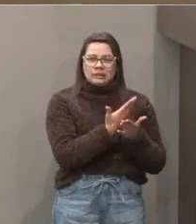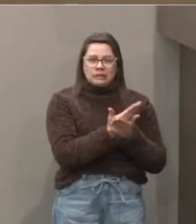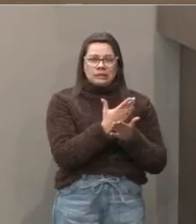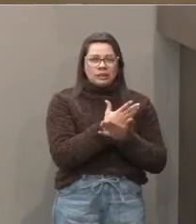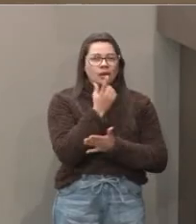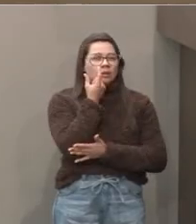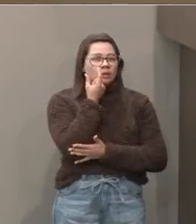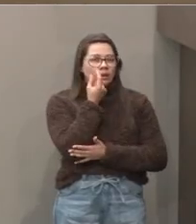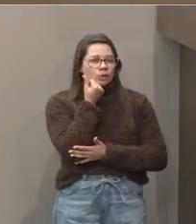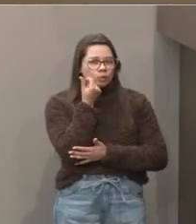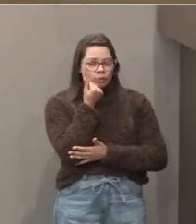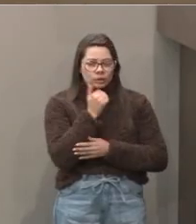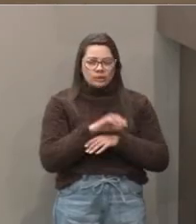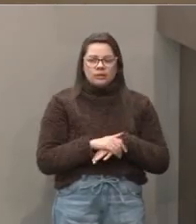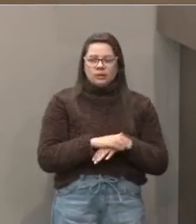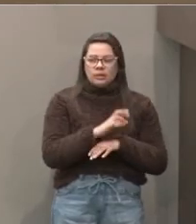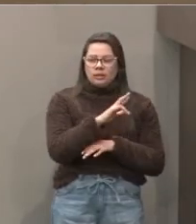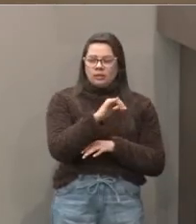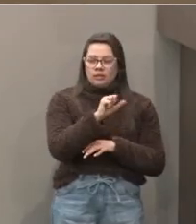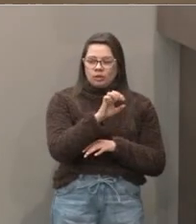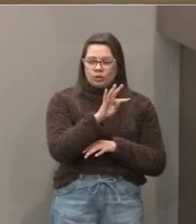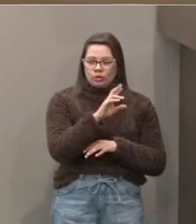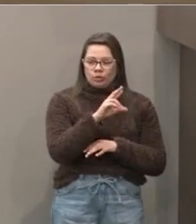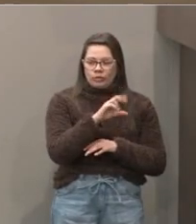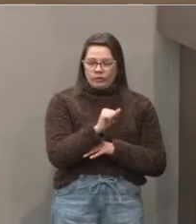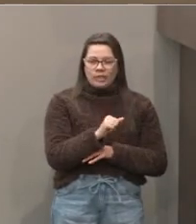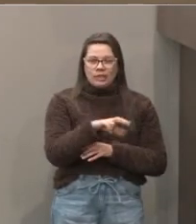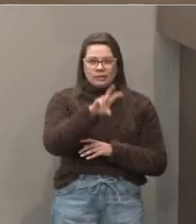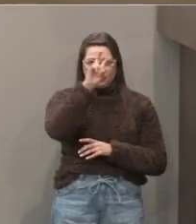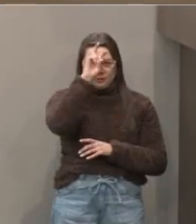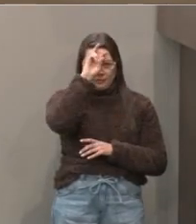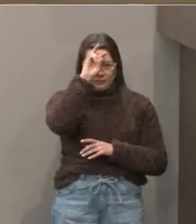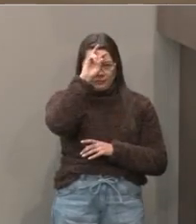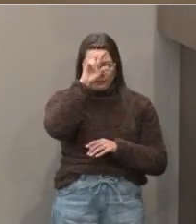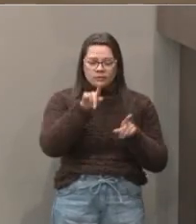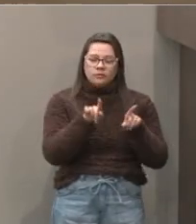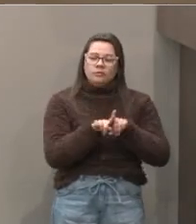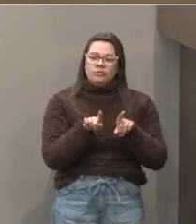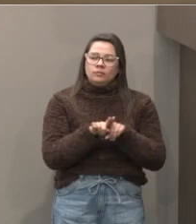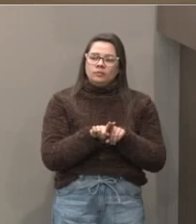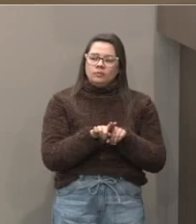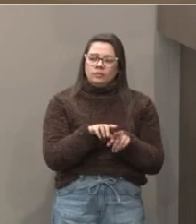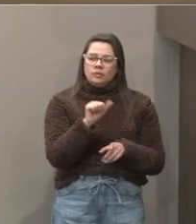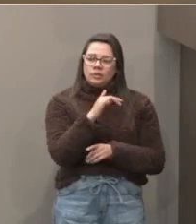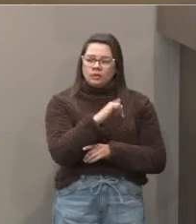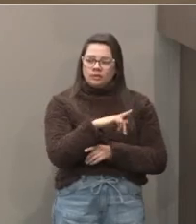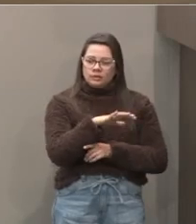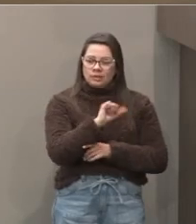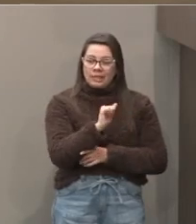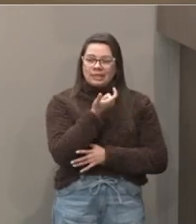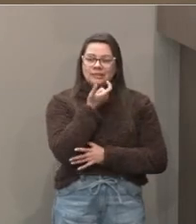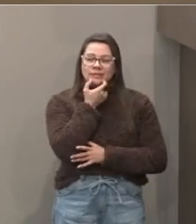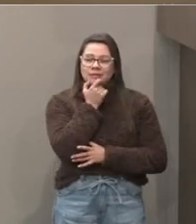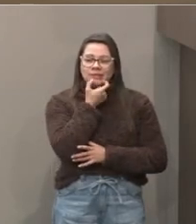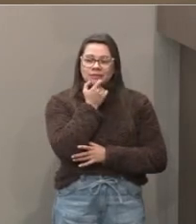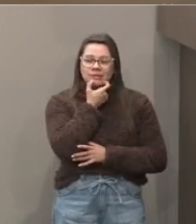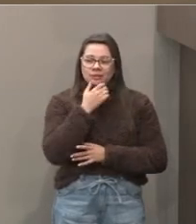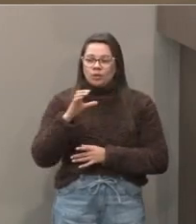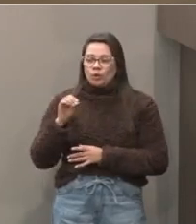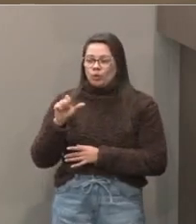Suíça. Christopher Stoffel dá aula no Cairo. André Kuhn, Osmar